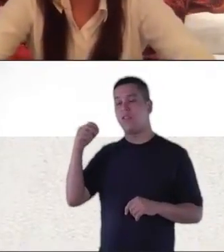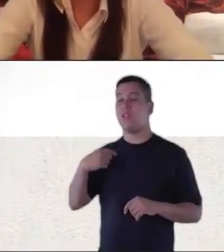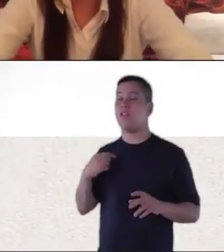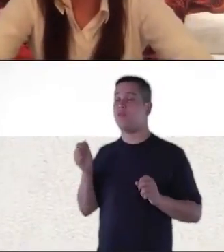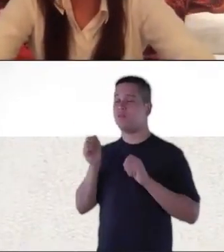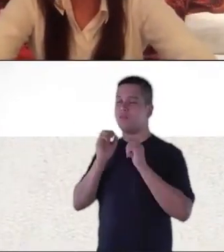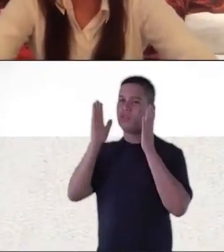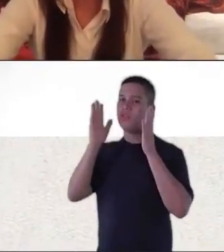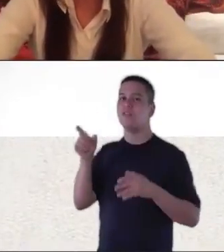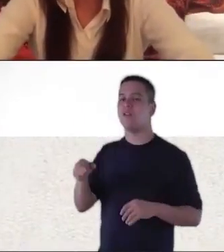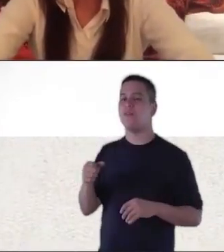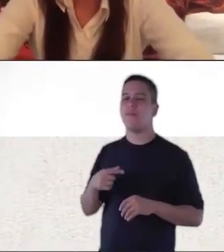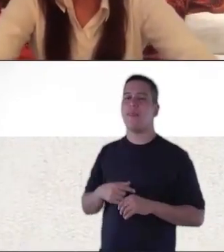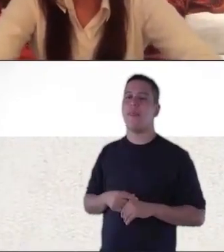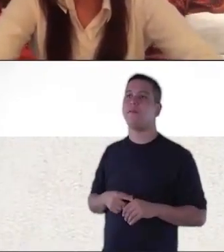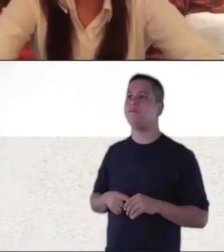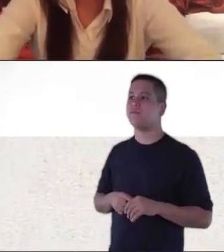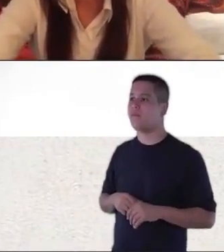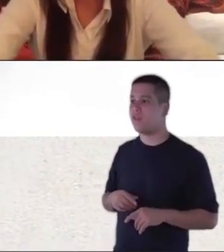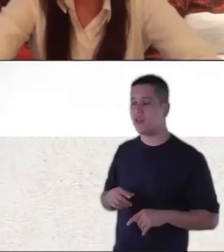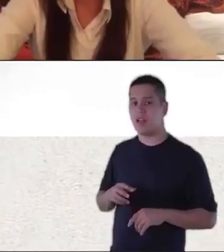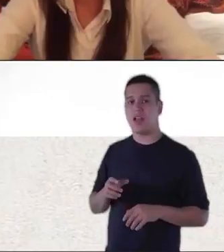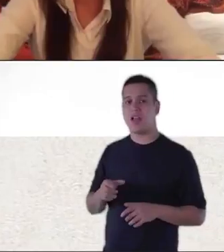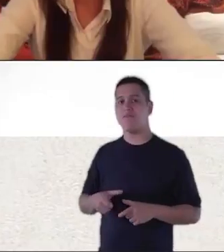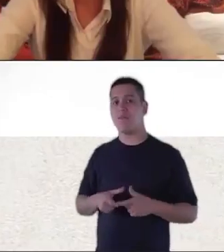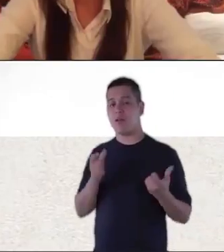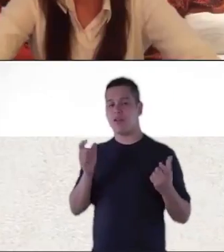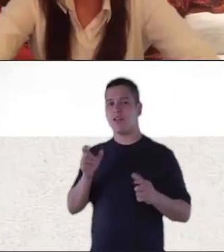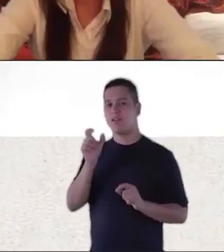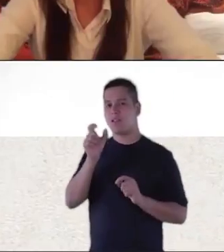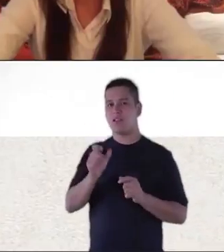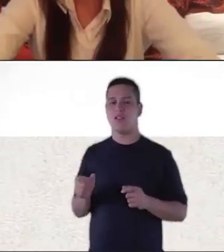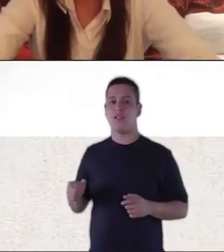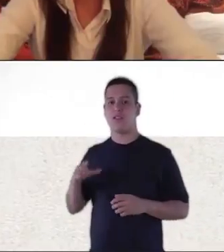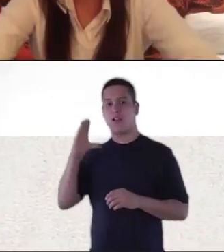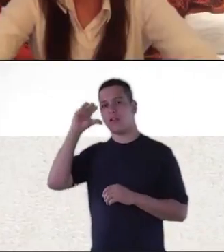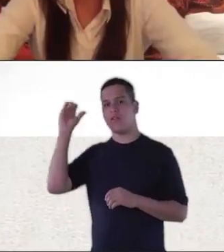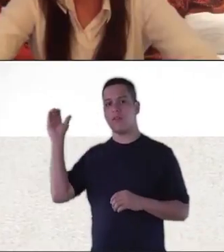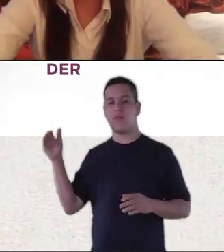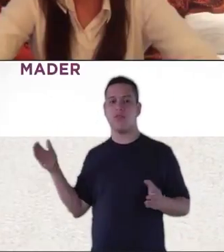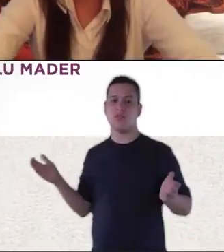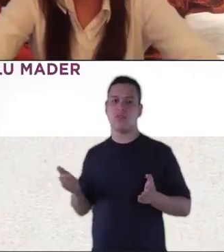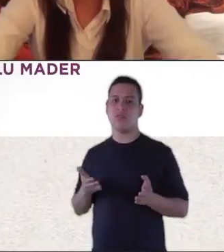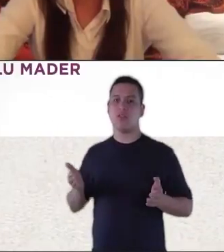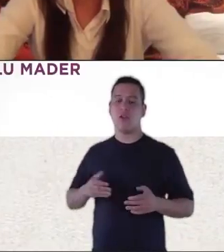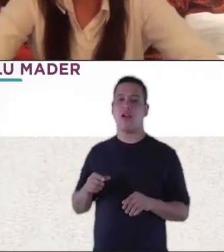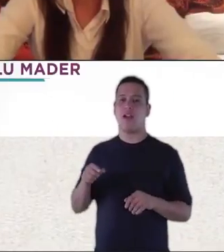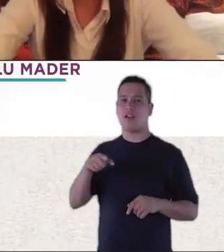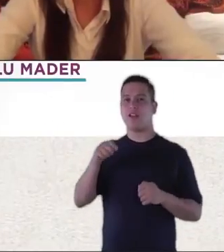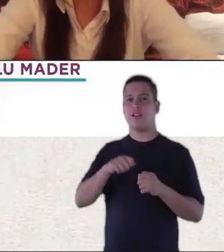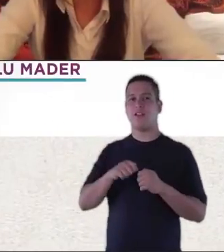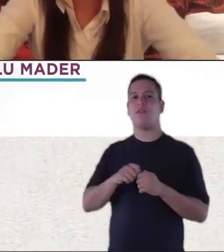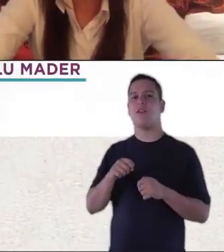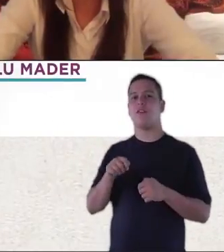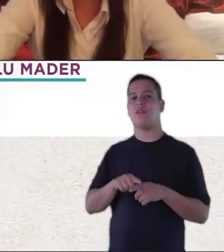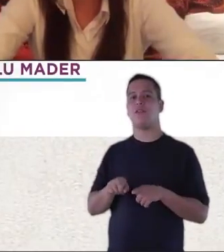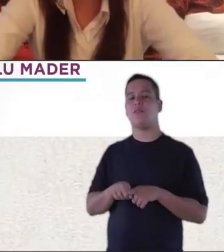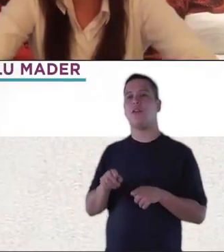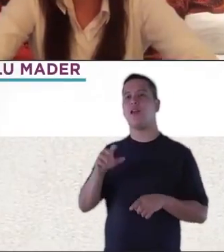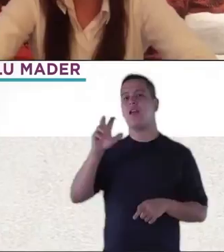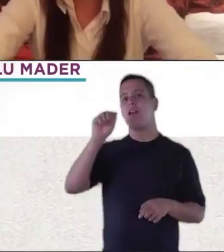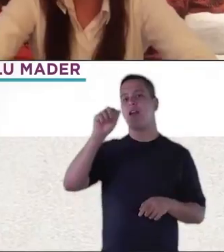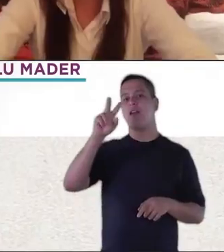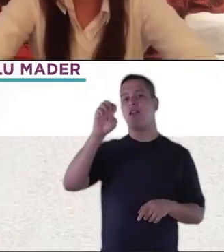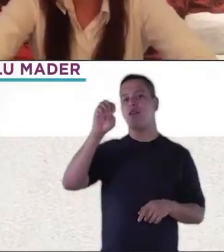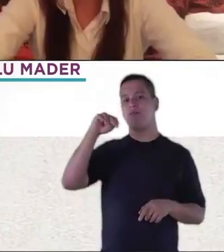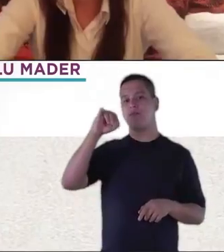Braga, os mais recentes também, como é que é o nome dele que fez o Avenida Brasil? João Emanuel. João